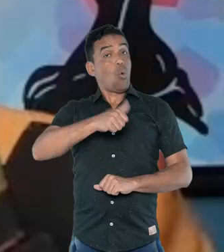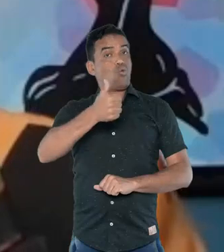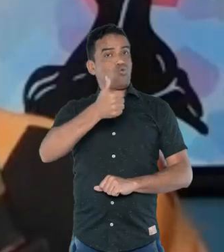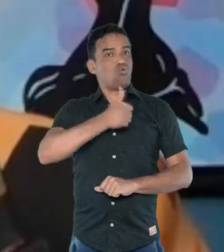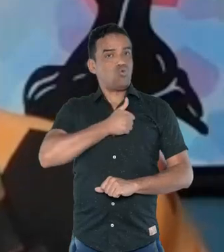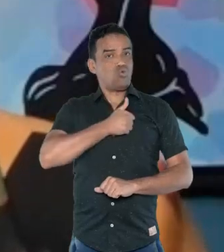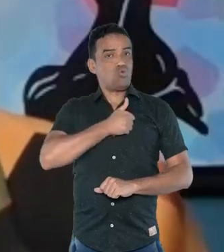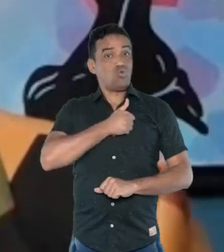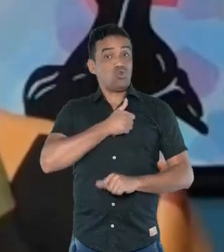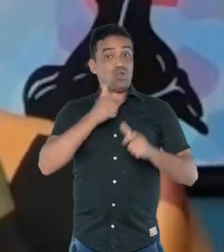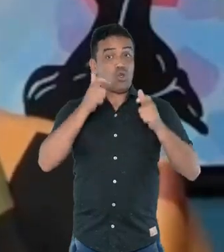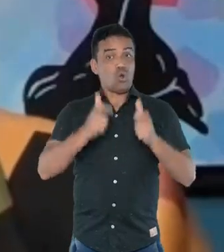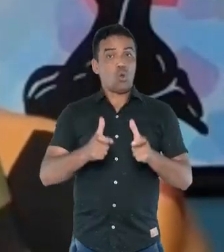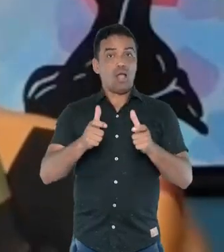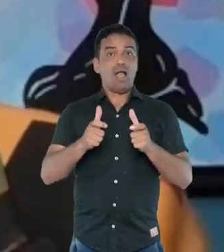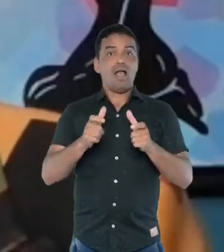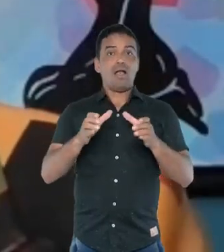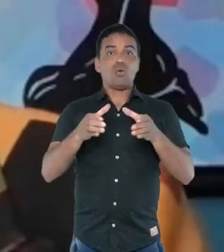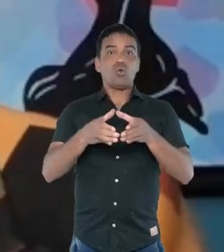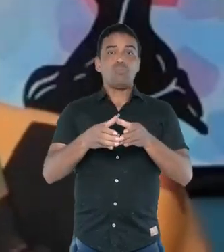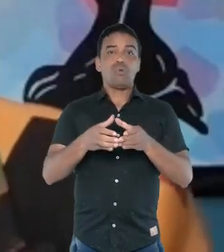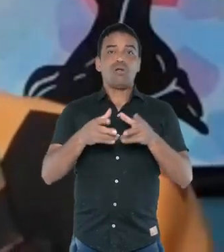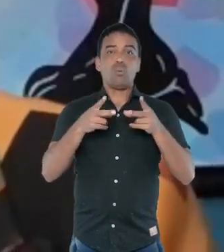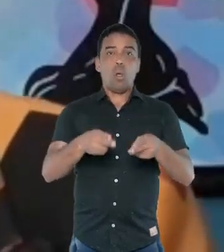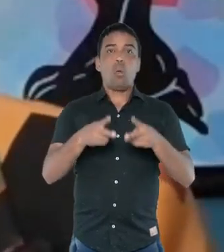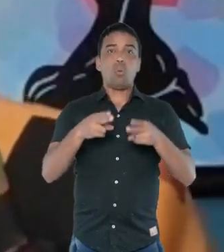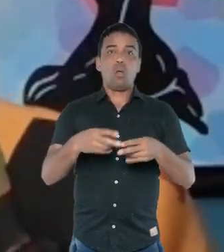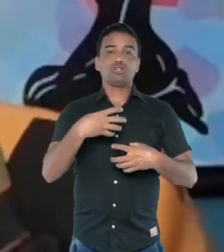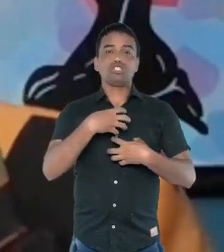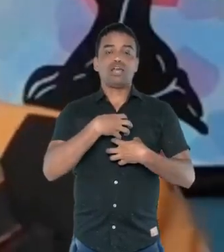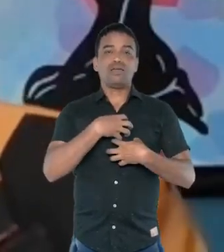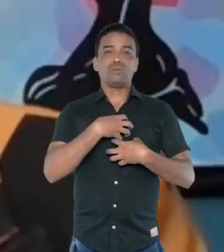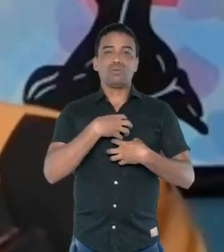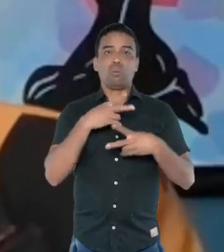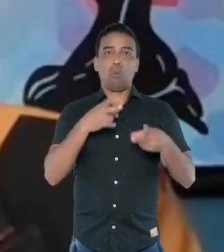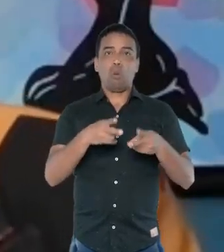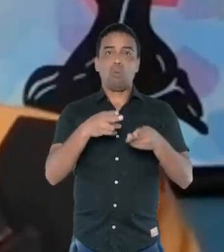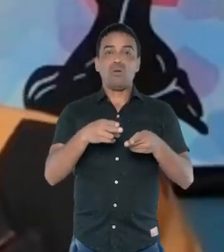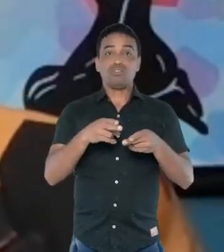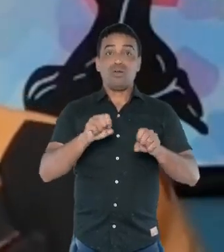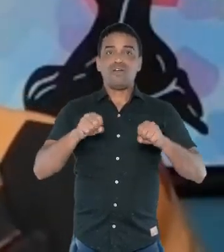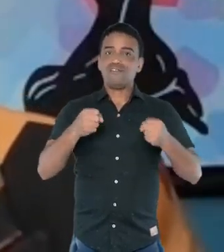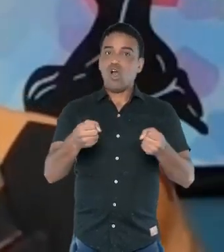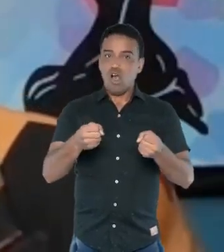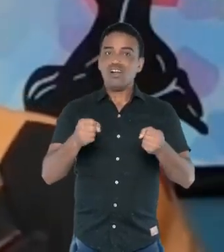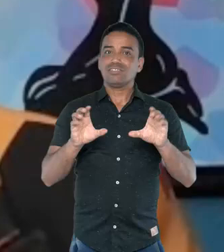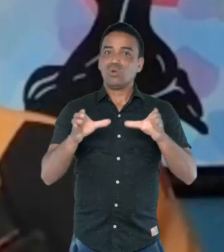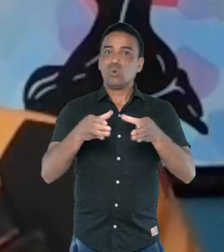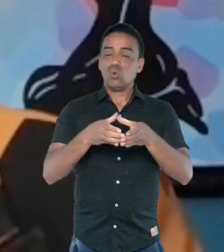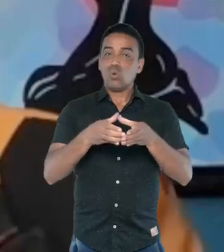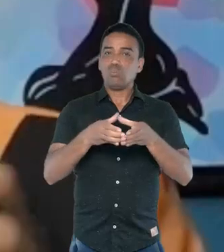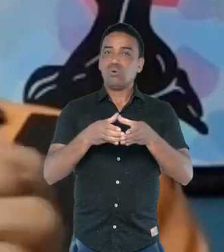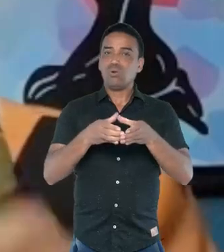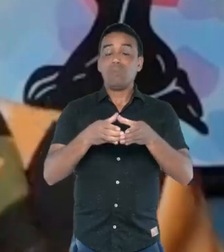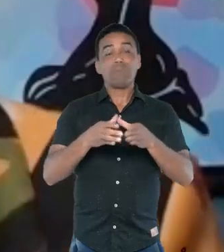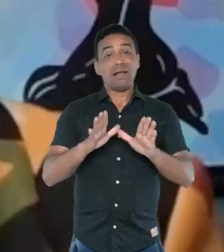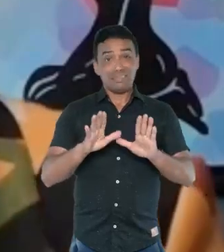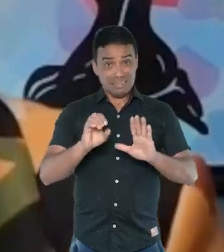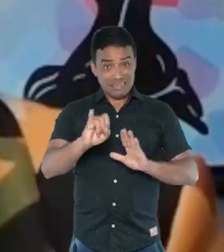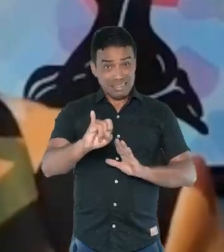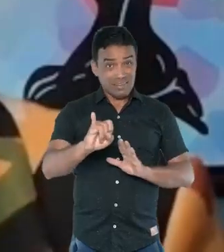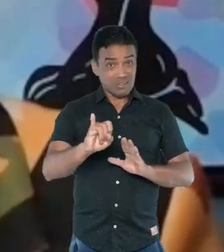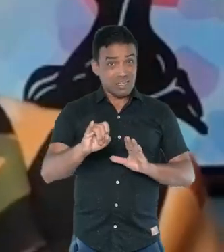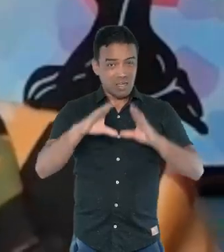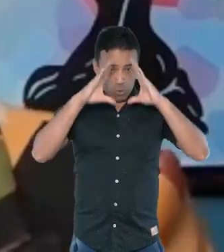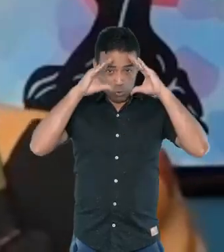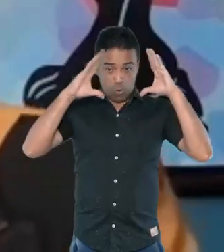autoestima em ambientes homogêneos que reforça essa ideia da homogeneidade. Mas se a gente se